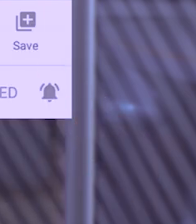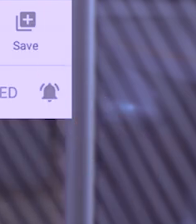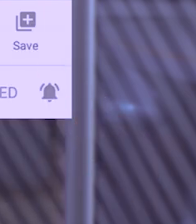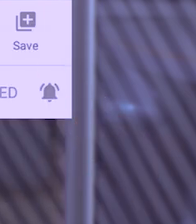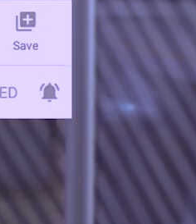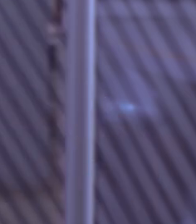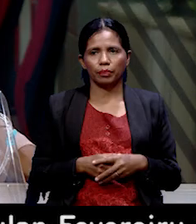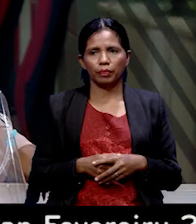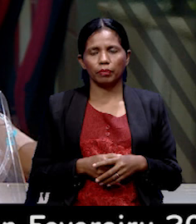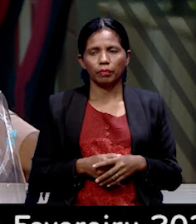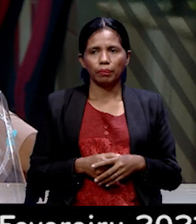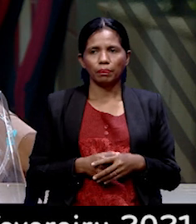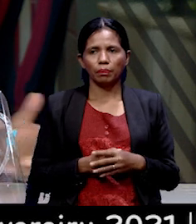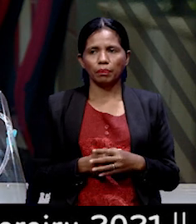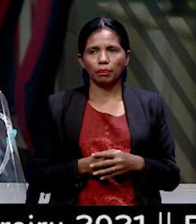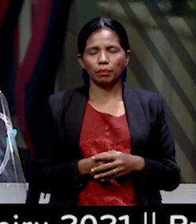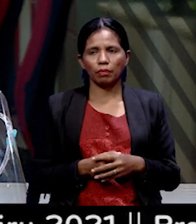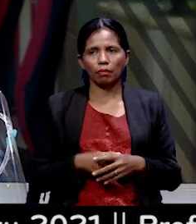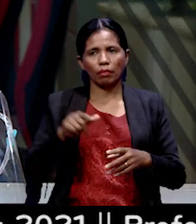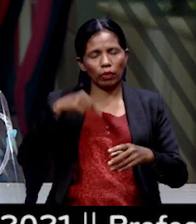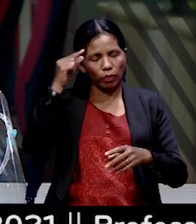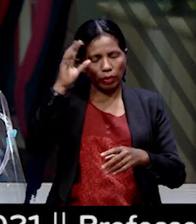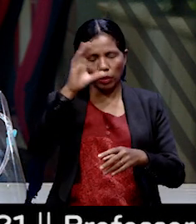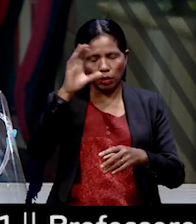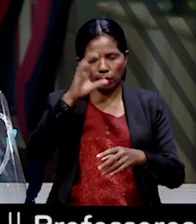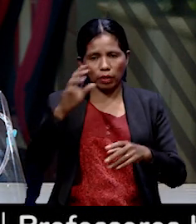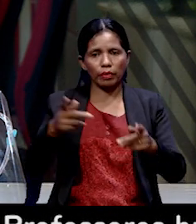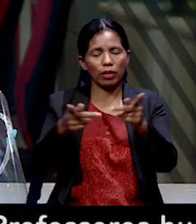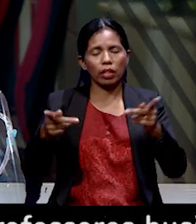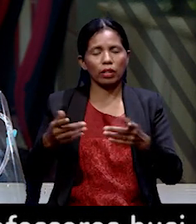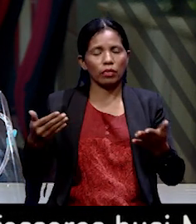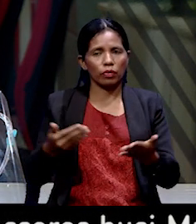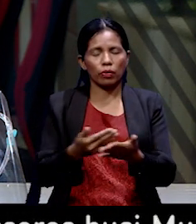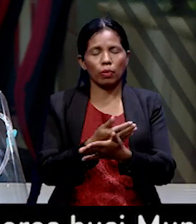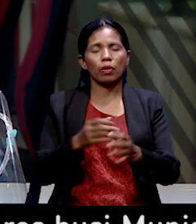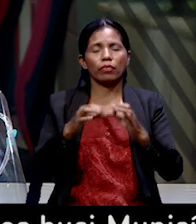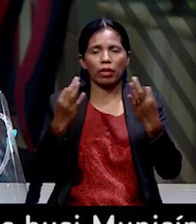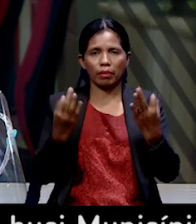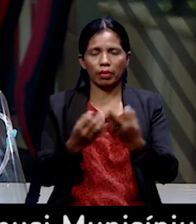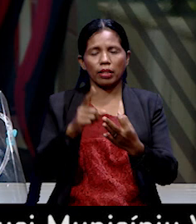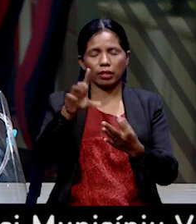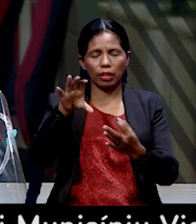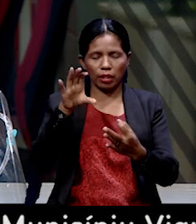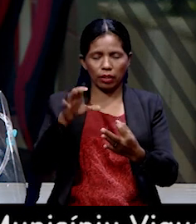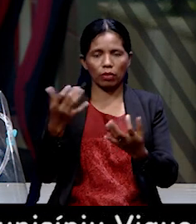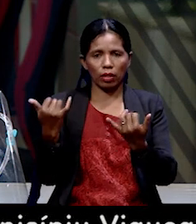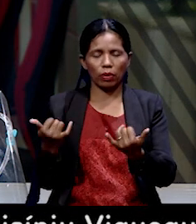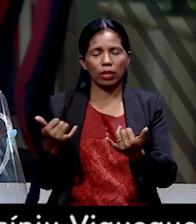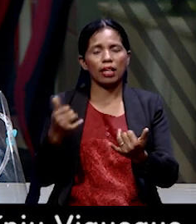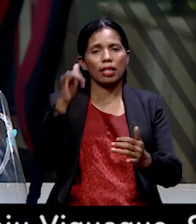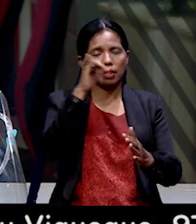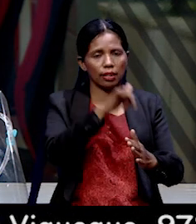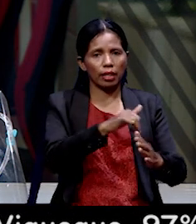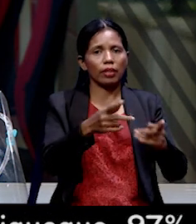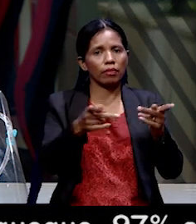more information. Governo se identifica bairro Fomba, uma cãe, ato sideressing, Nibeto agora continua relaia Fatim,